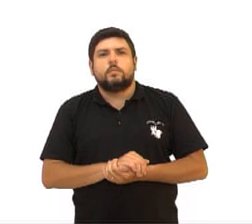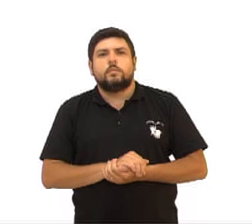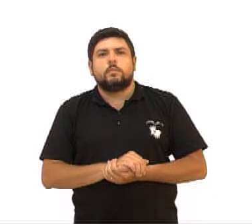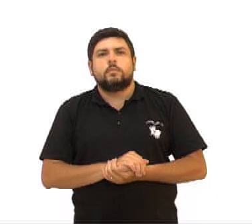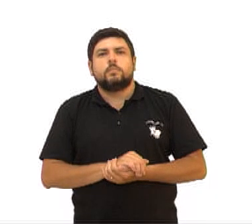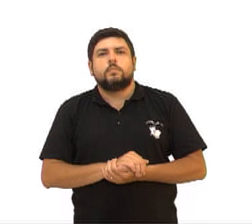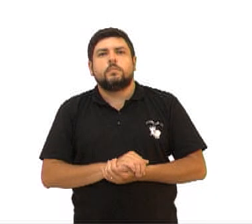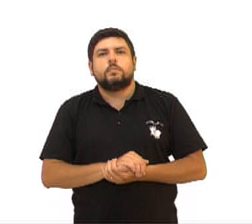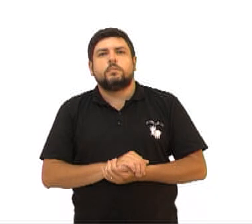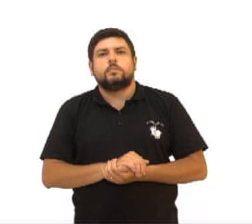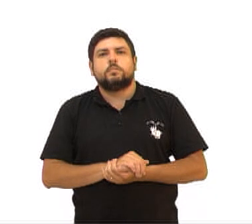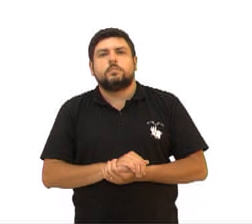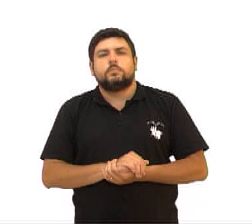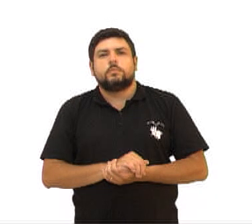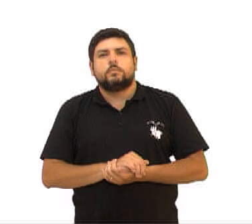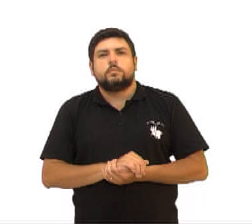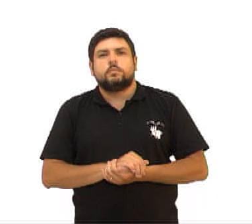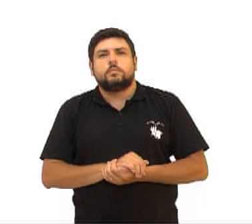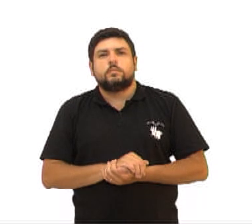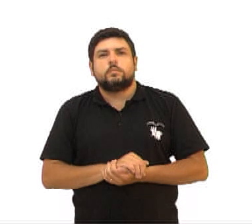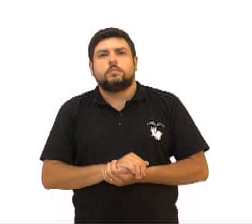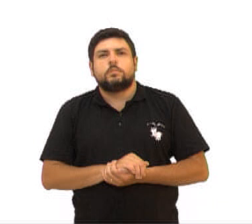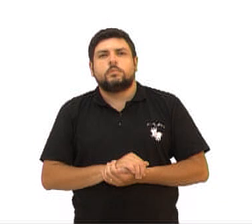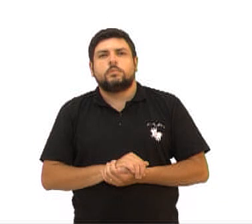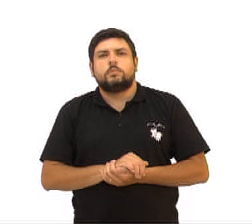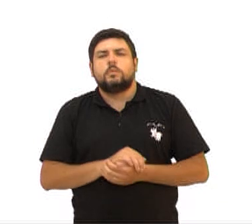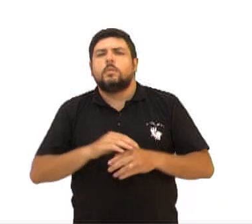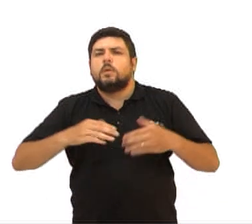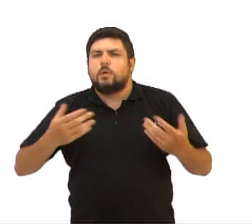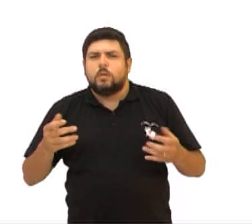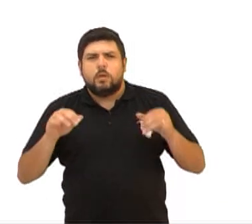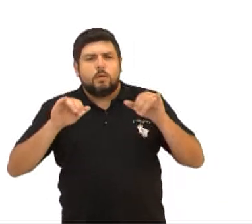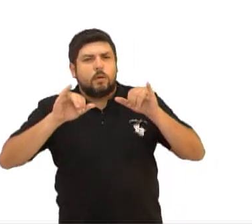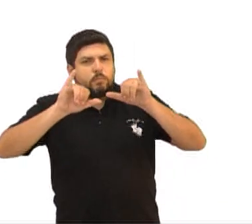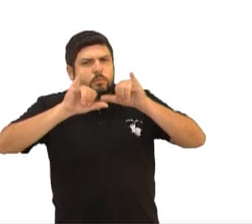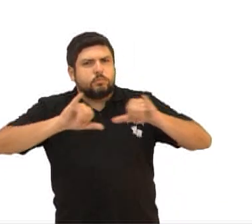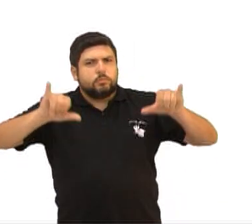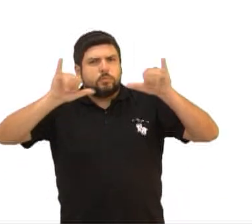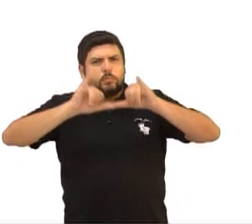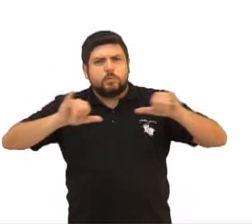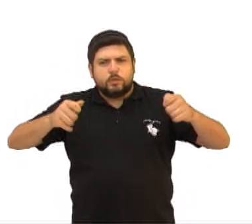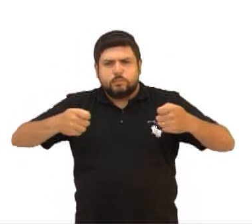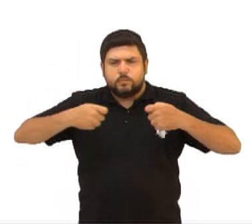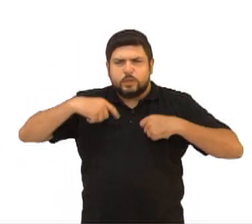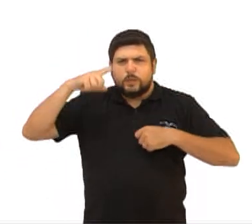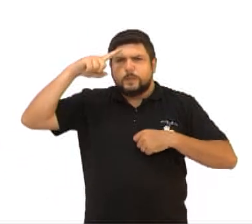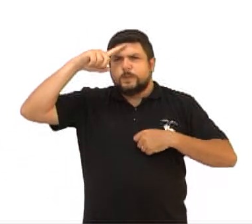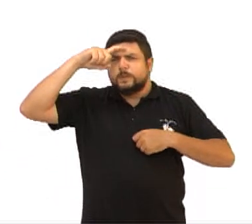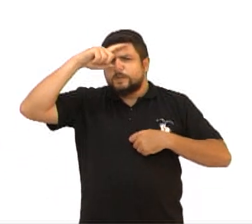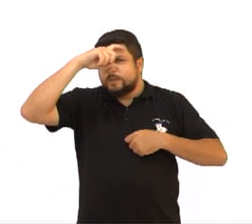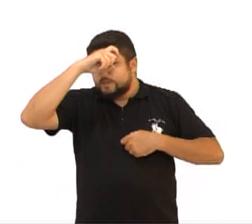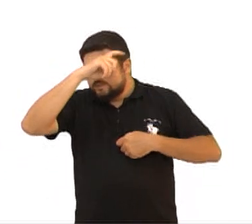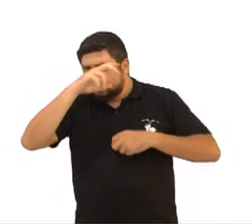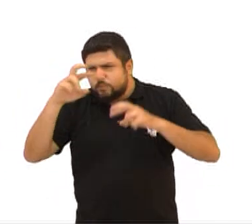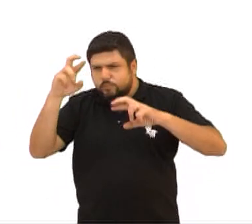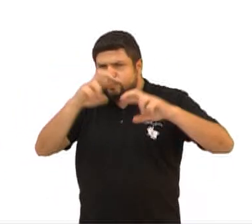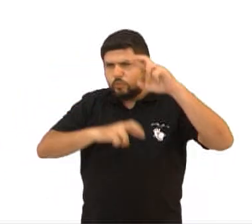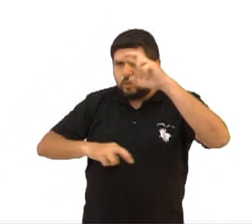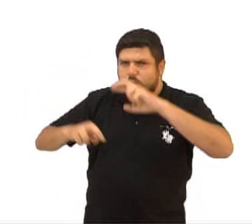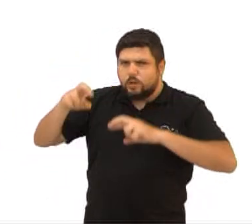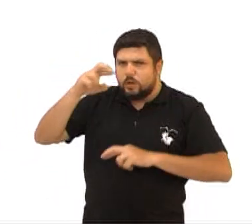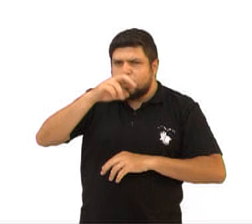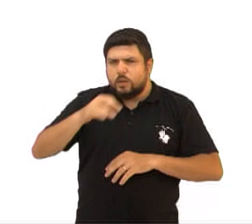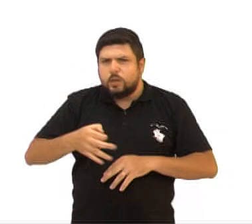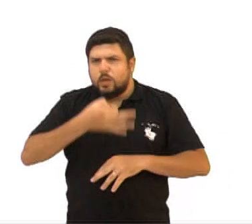Né? Segundo o qual a propaganda dificulta o procedimento de análise crítica em virtude de